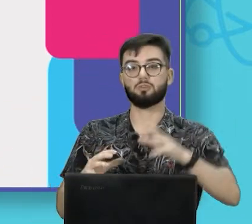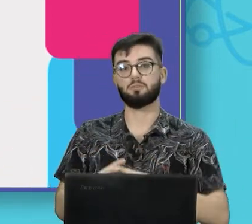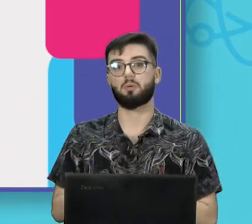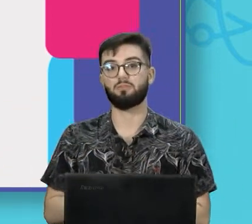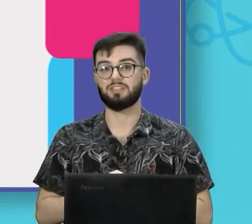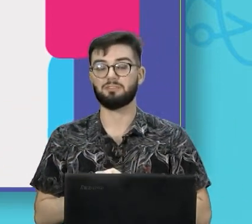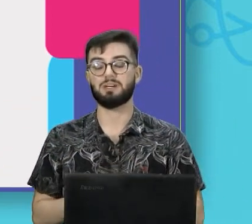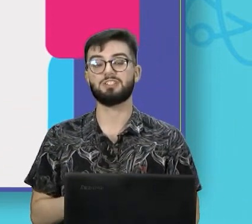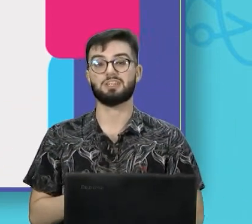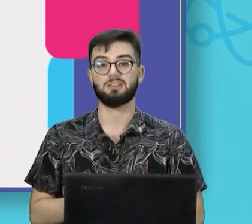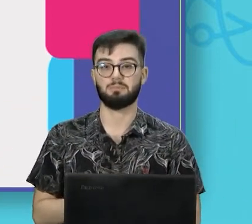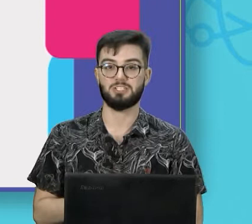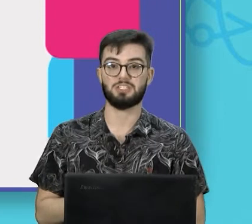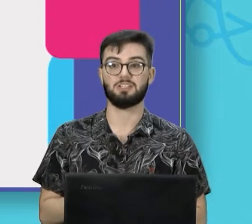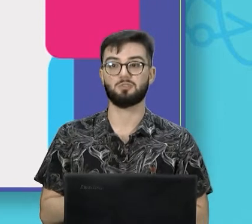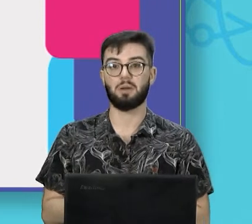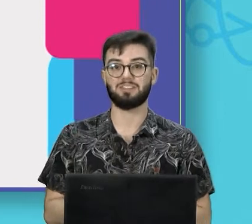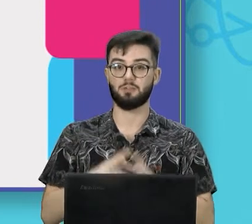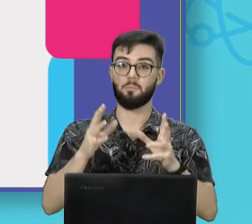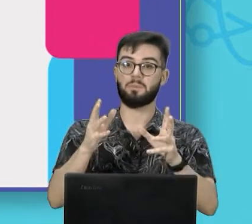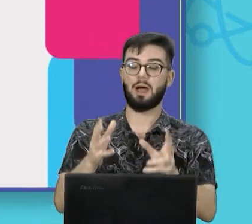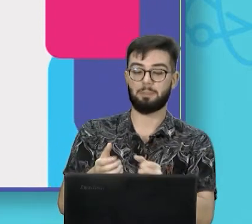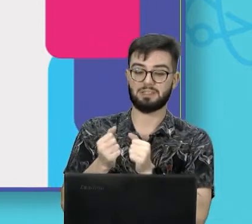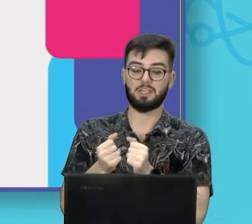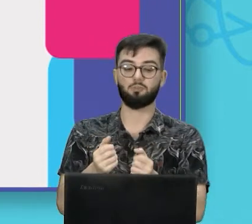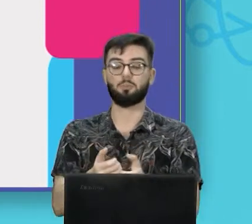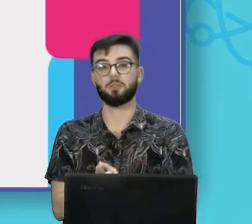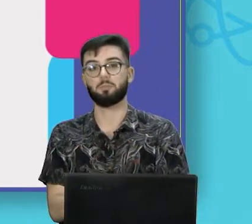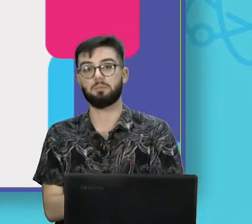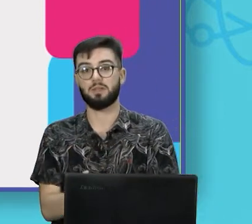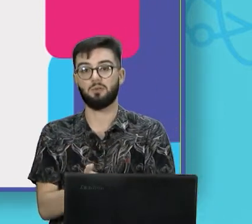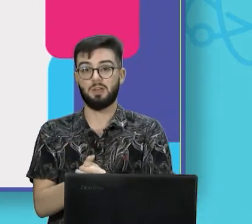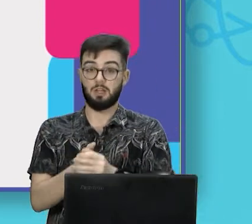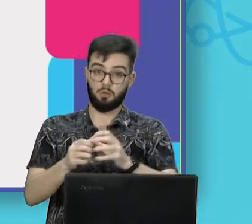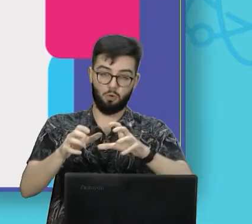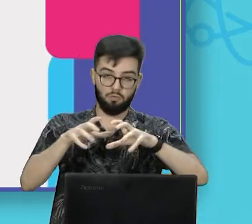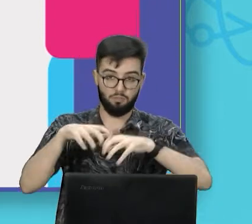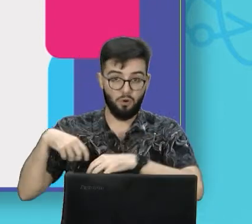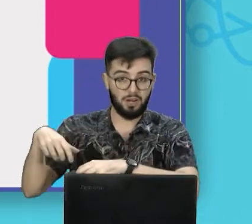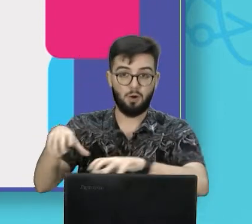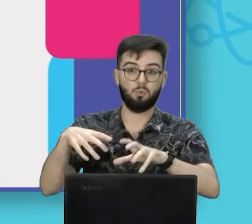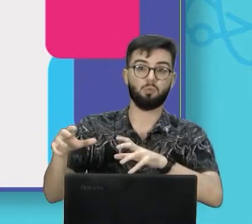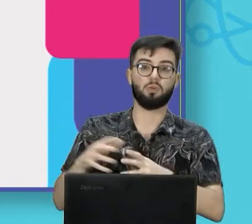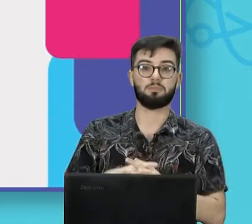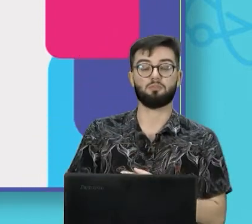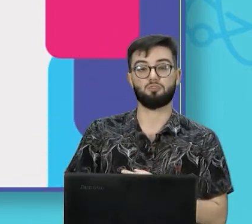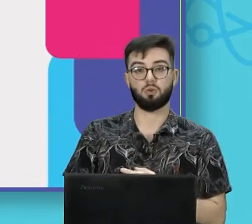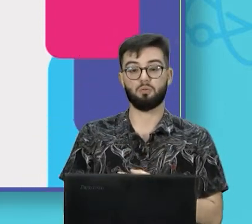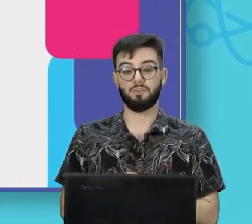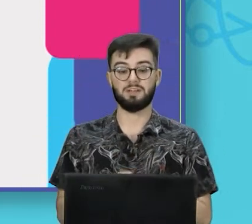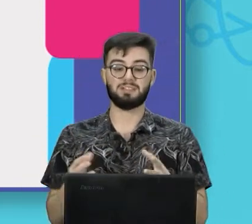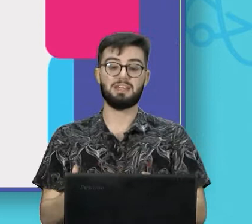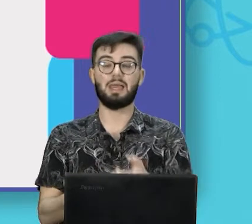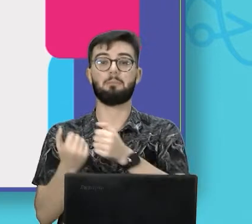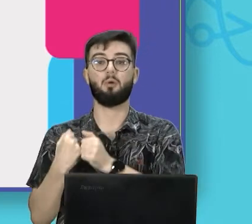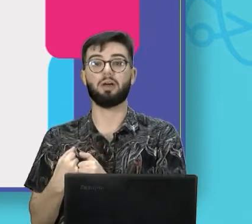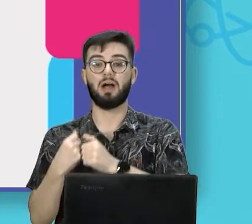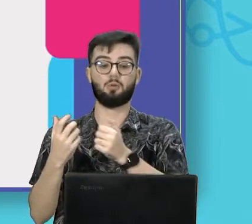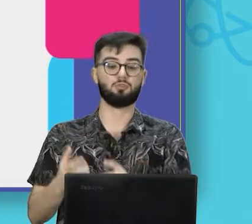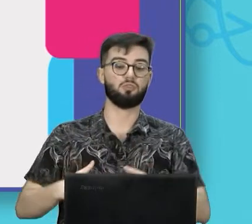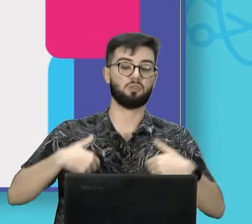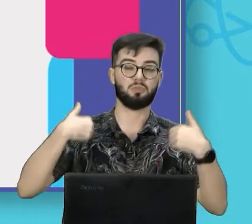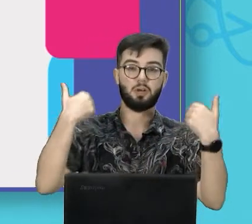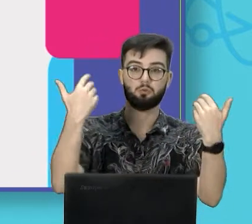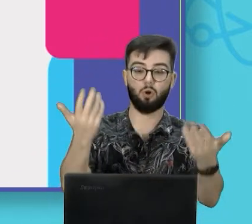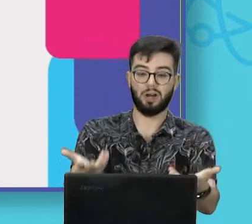outros países ou para outras províncias mais distantes mais distantes do Brasil a partir daí o Dom Pedro primeiro convoca algumas pessoas sua confiança e